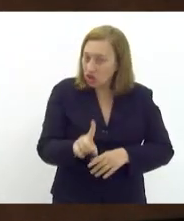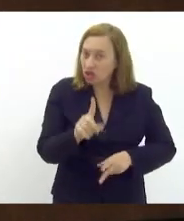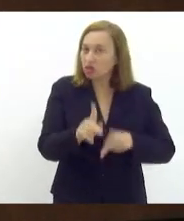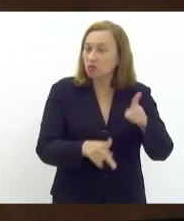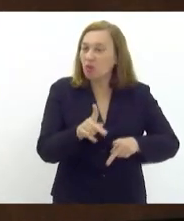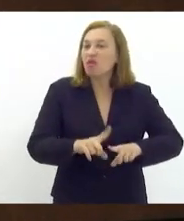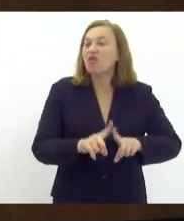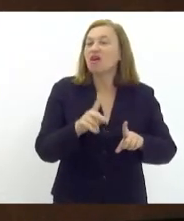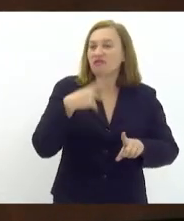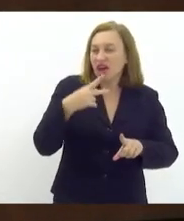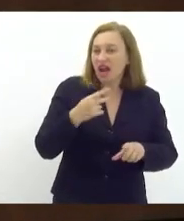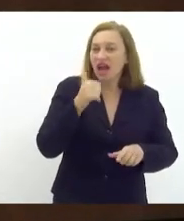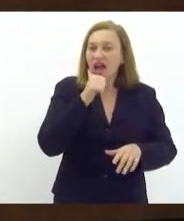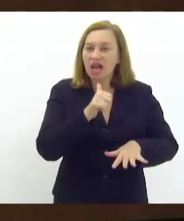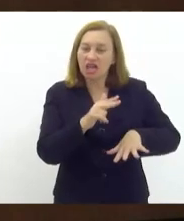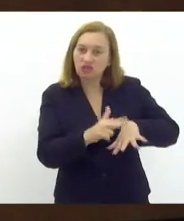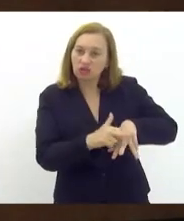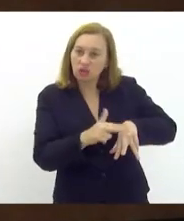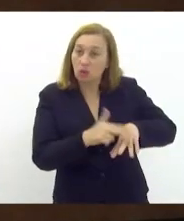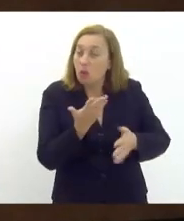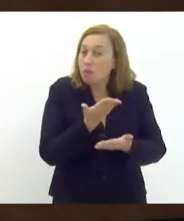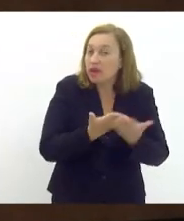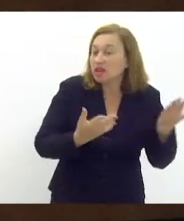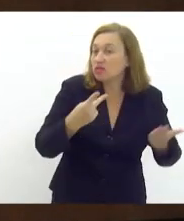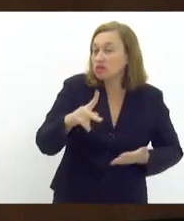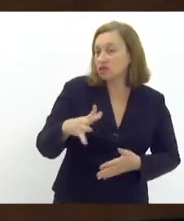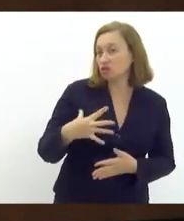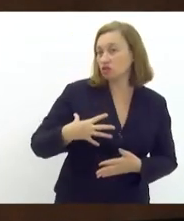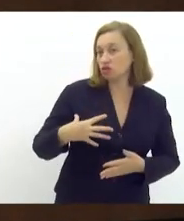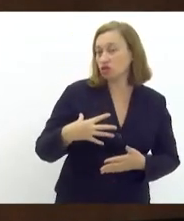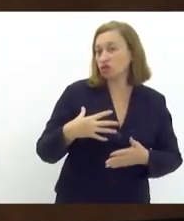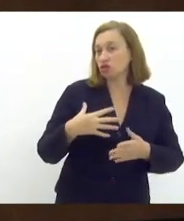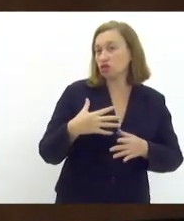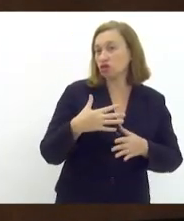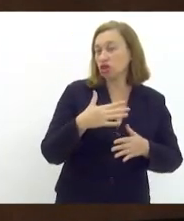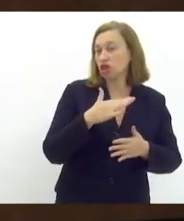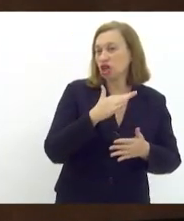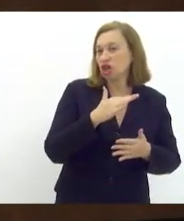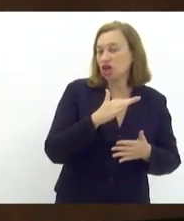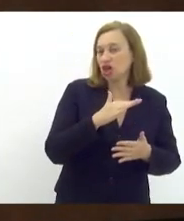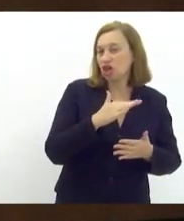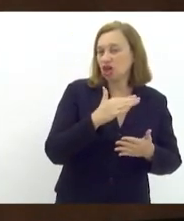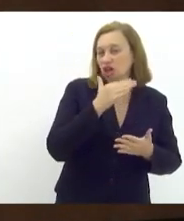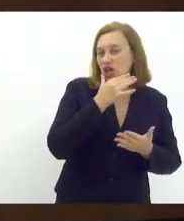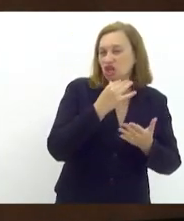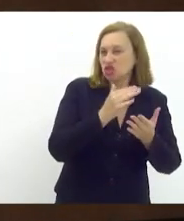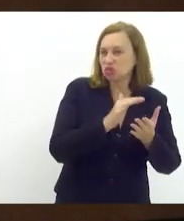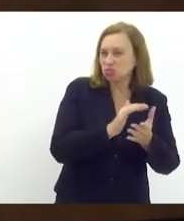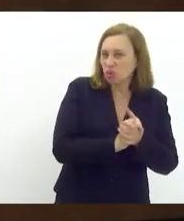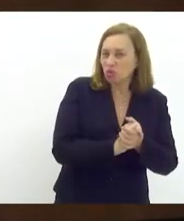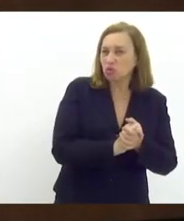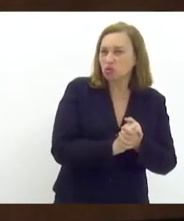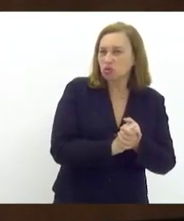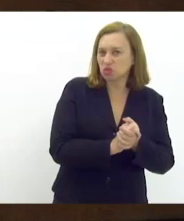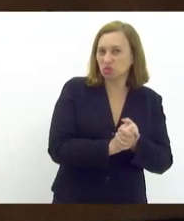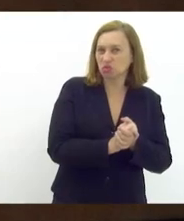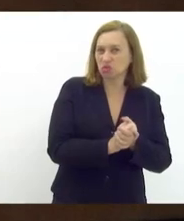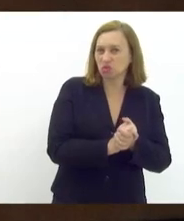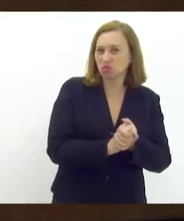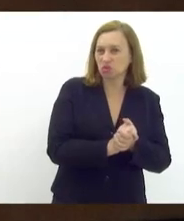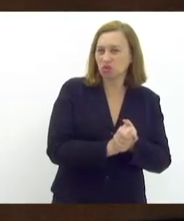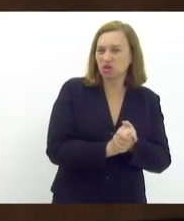nossas viúvas perderam seu ente querido que os seus órfãos não faz jus esse rapaz tinha que